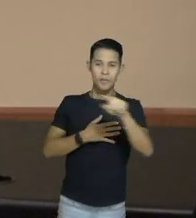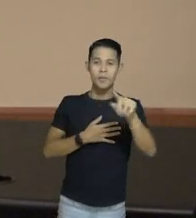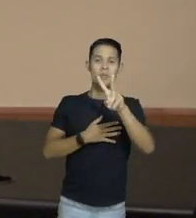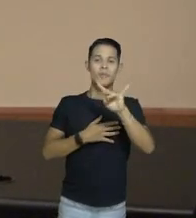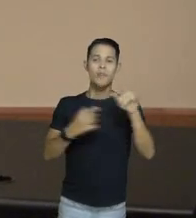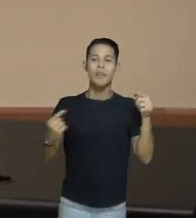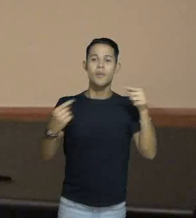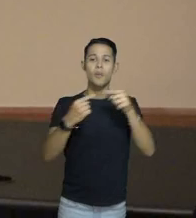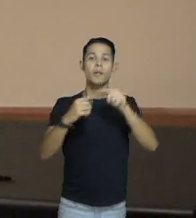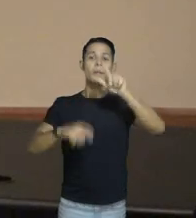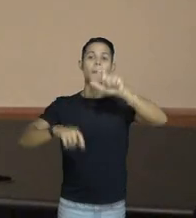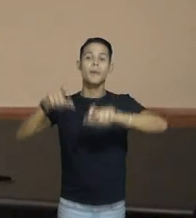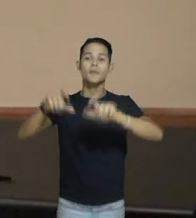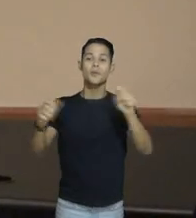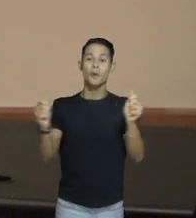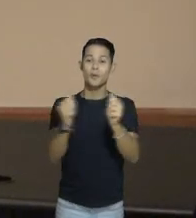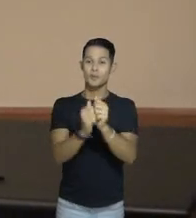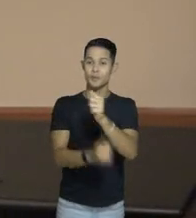com alunos.